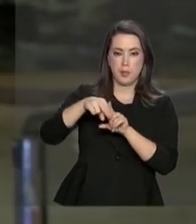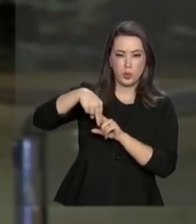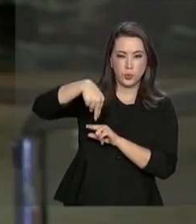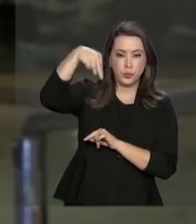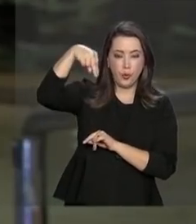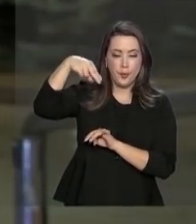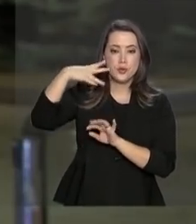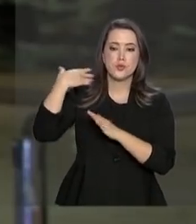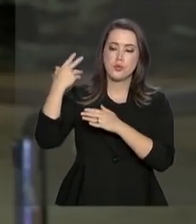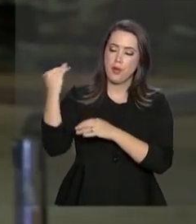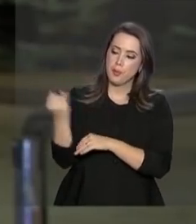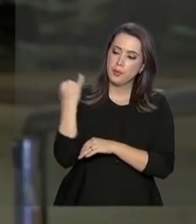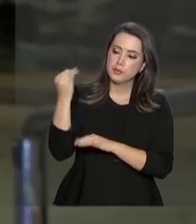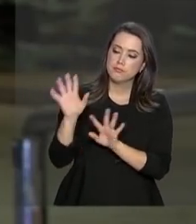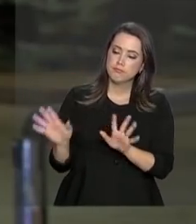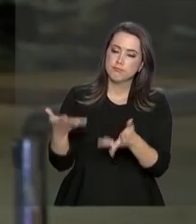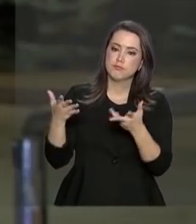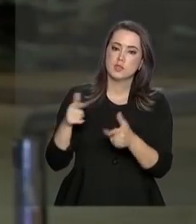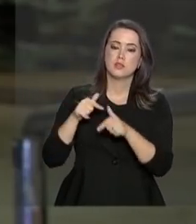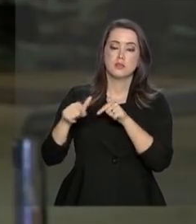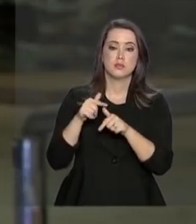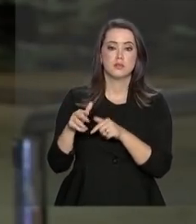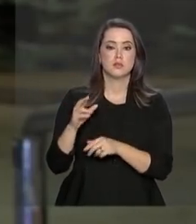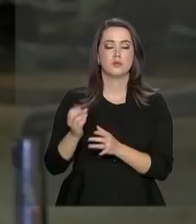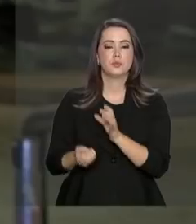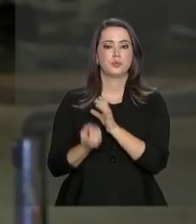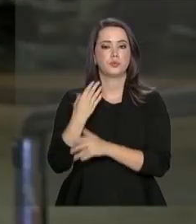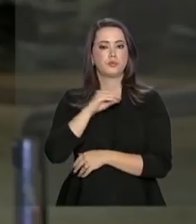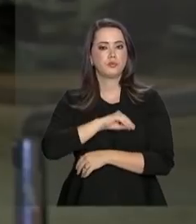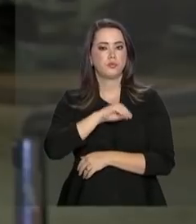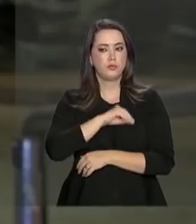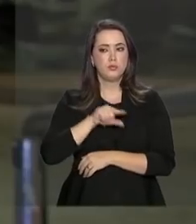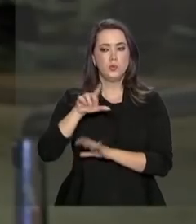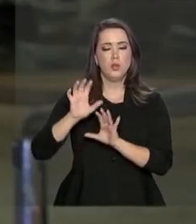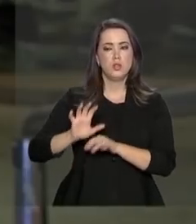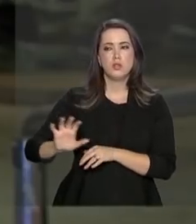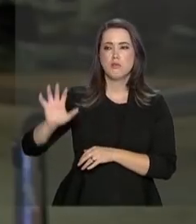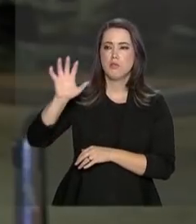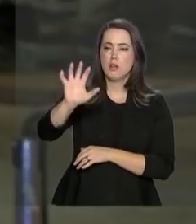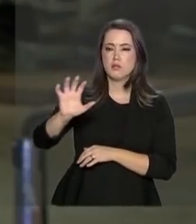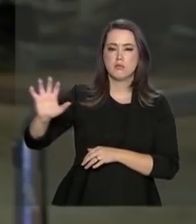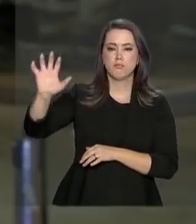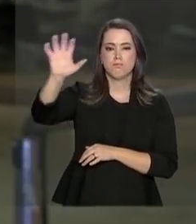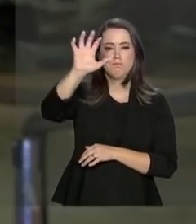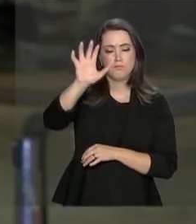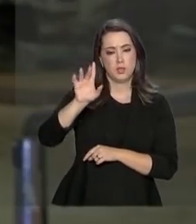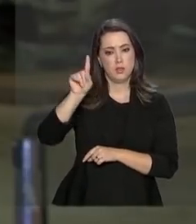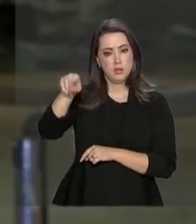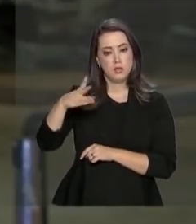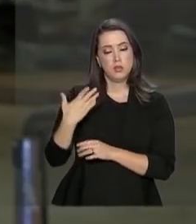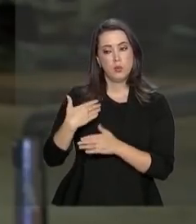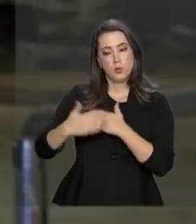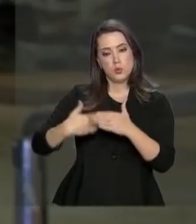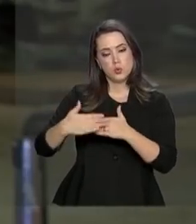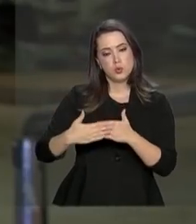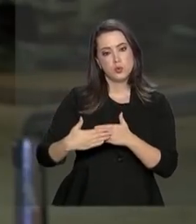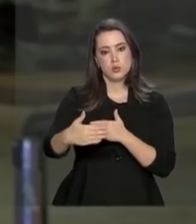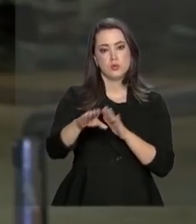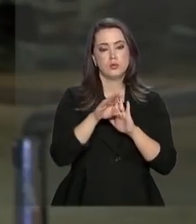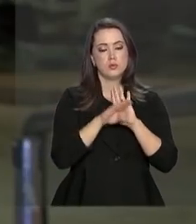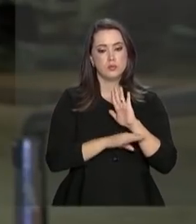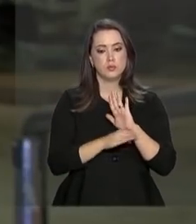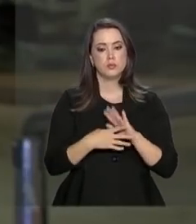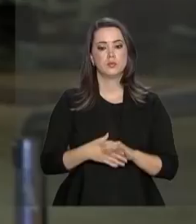geração de emprego e renda nessas regiões e que por isso Jair bolsonaro optou então pela continuidade dos